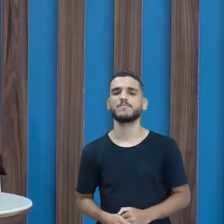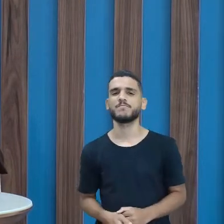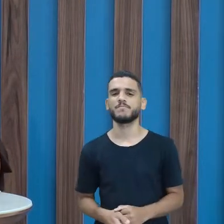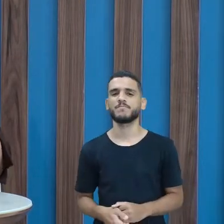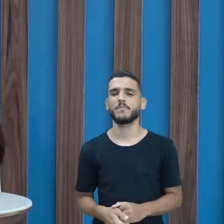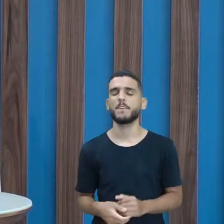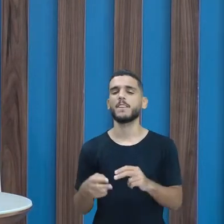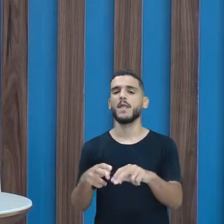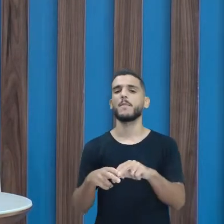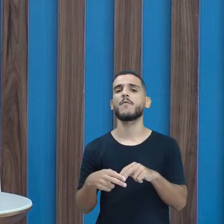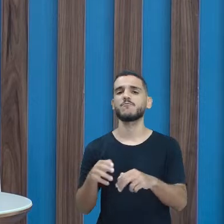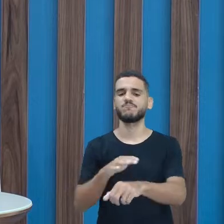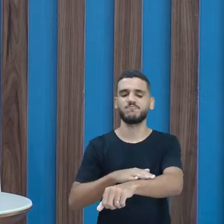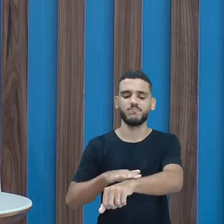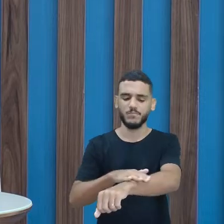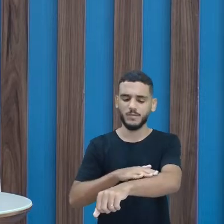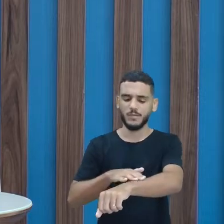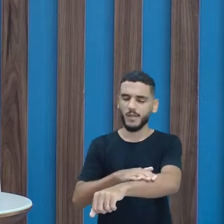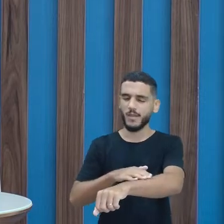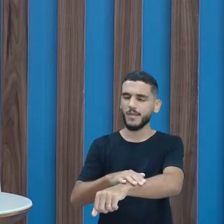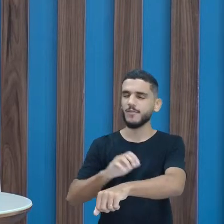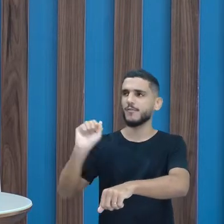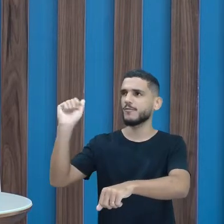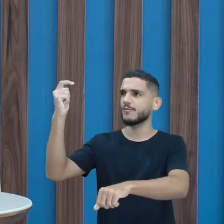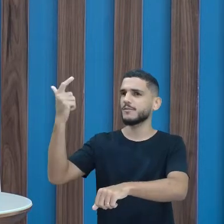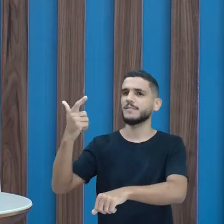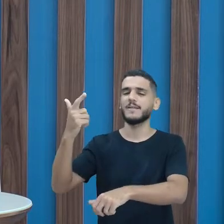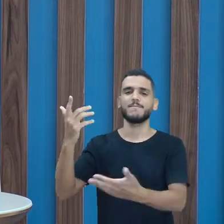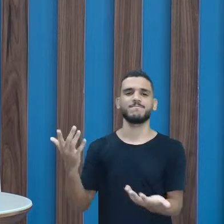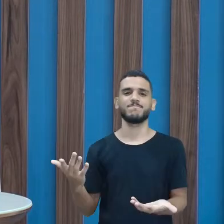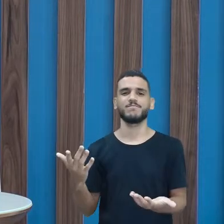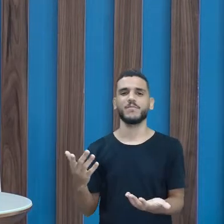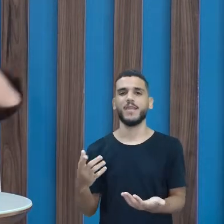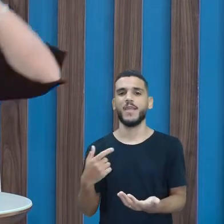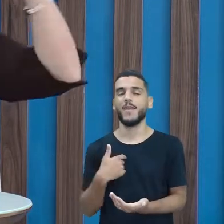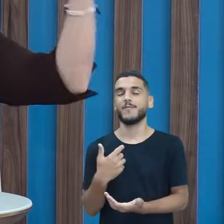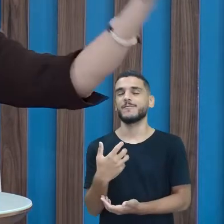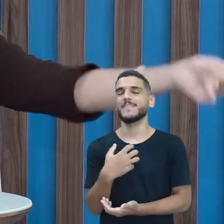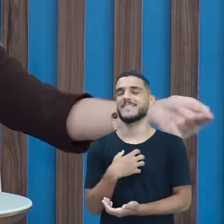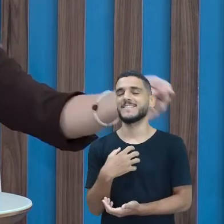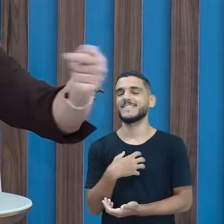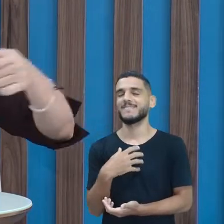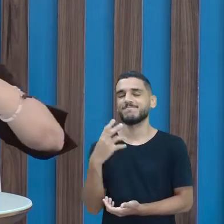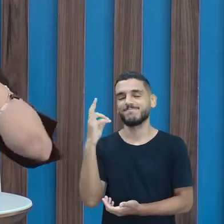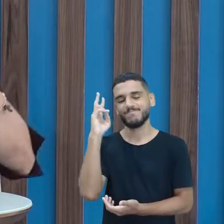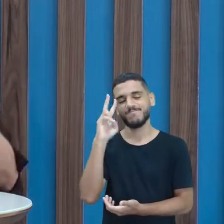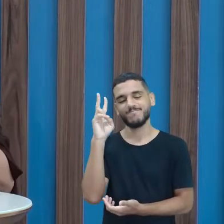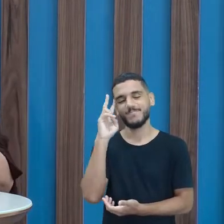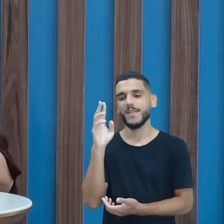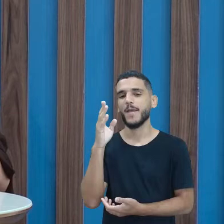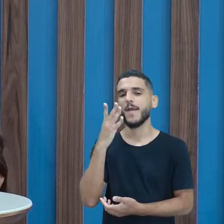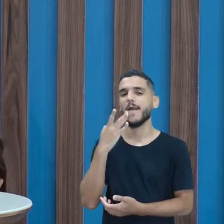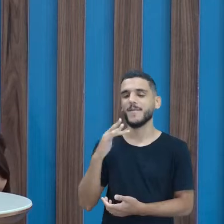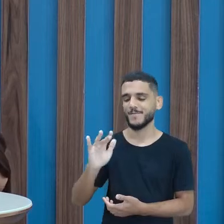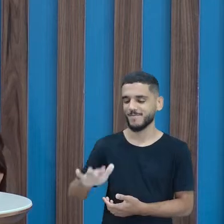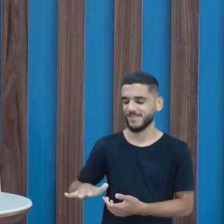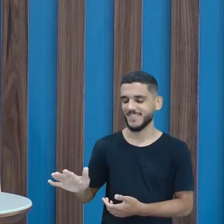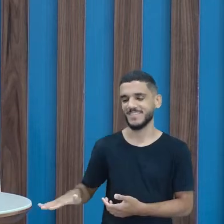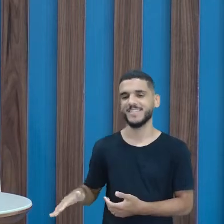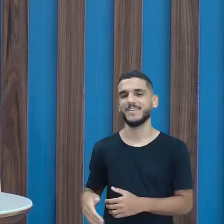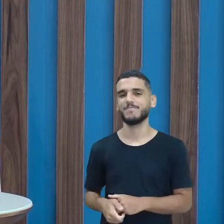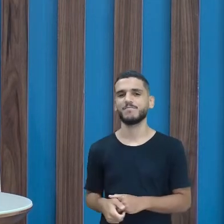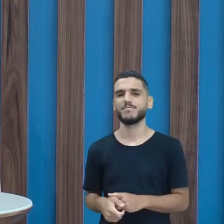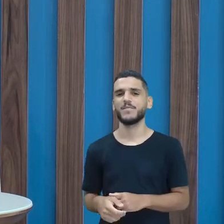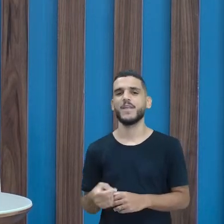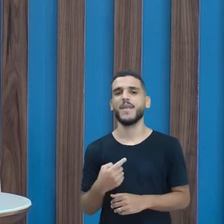protetor qualquer, era um específico. Então, esse cheiro me remeteu à minha infância na praia. Olha que e legal. minha mãe passando. Aí foi bem interessante.